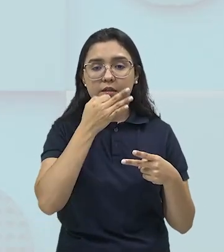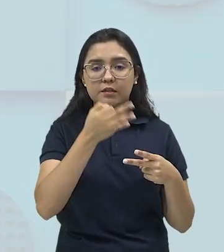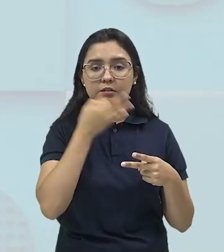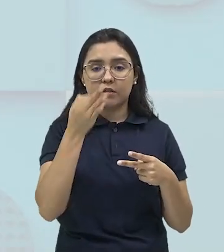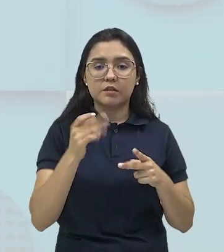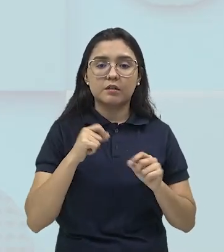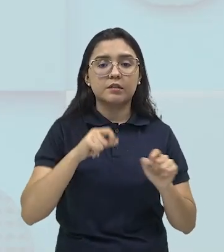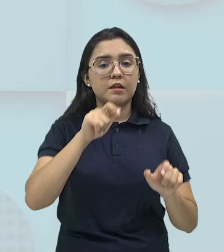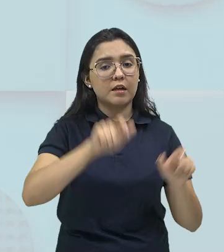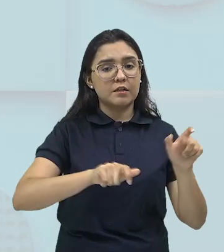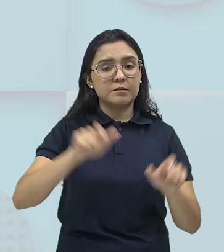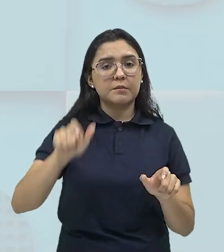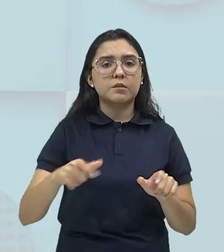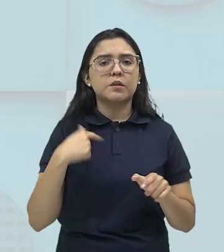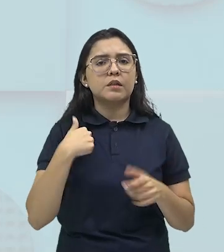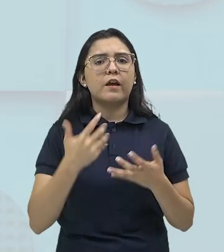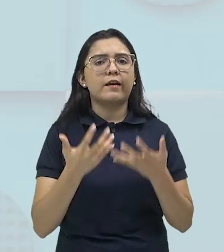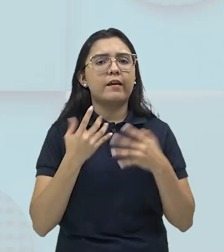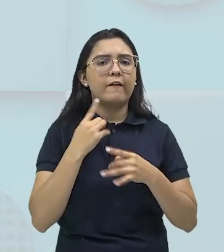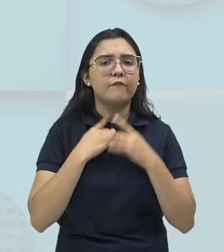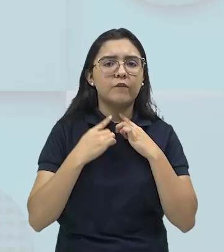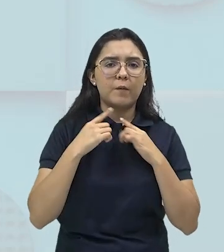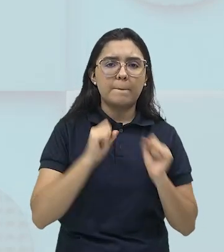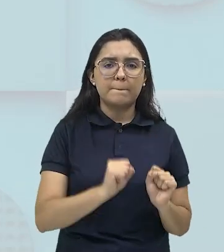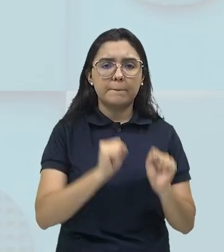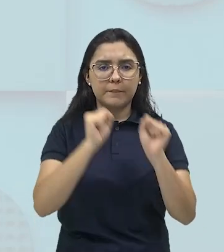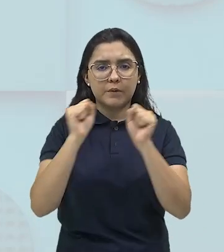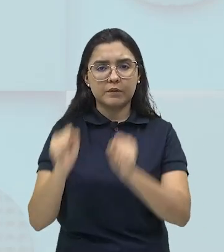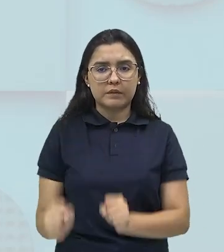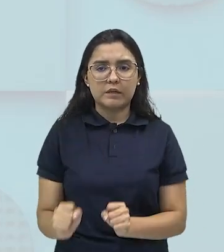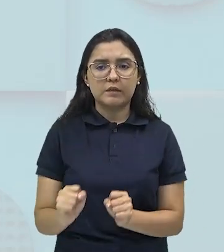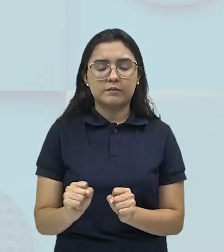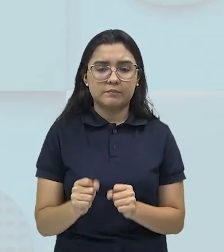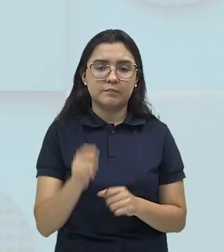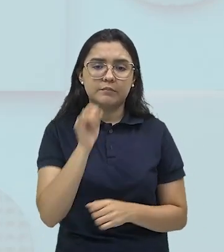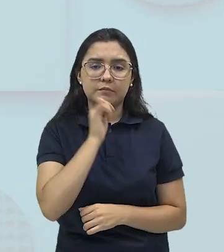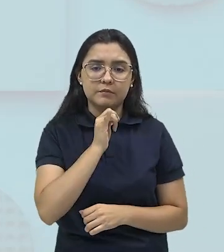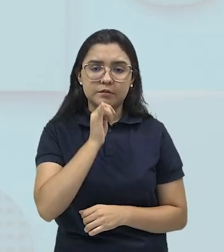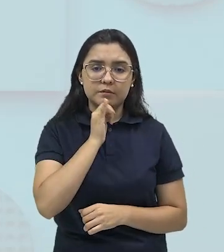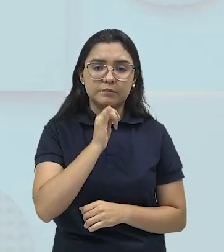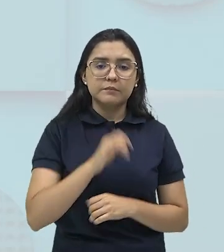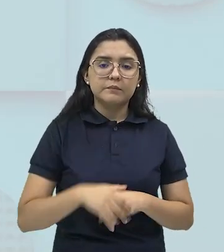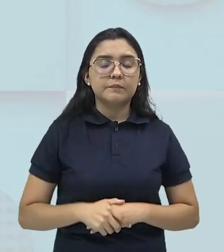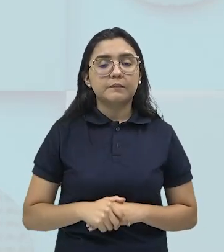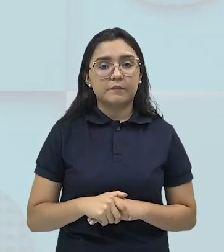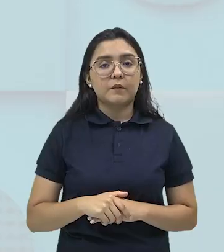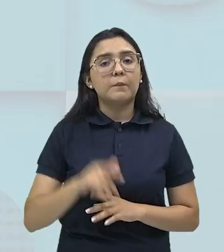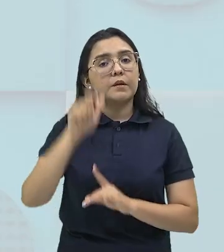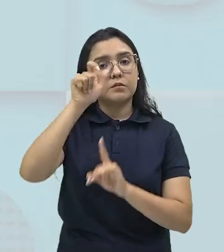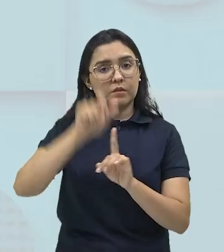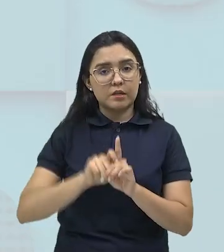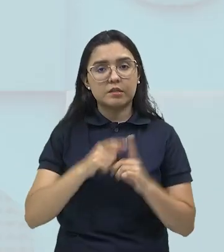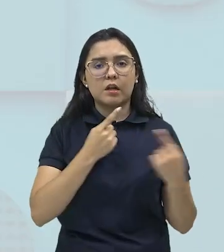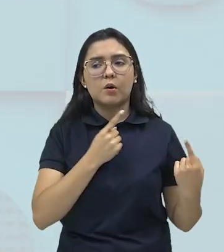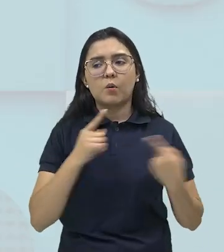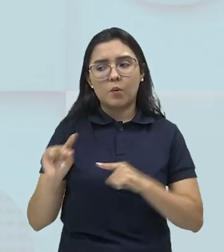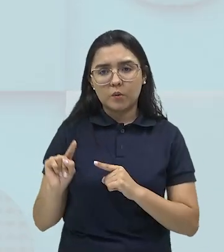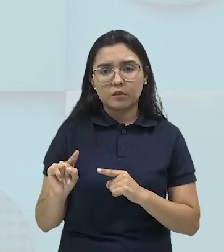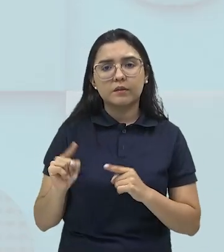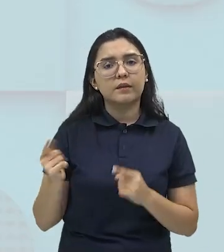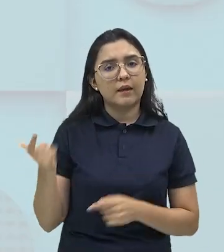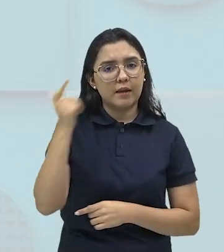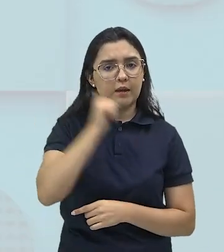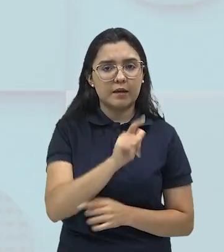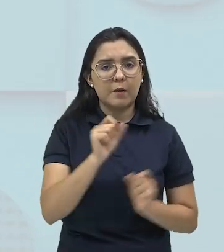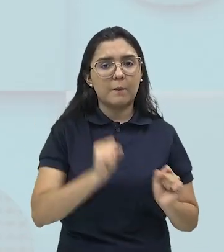das pessoas desejarem o poder, como é o caso do personagem lá que ficava atacando ele, né? Que ele queria alcançar